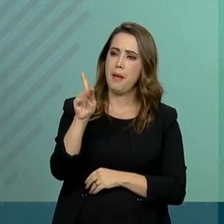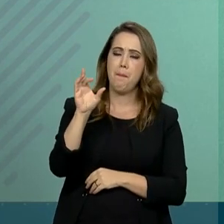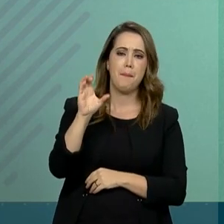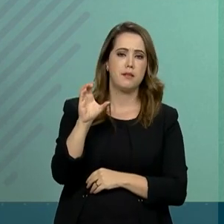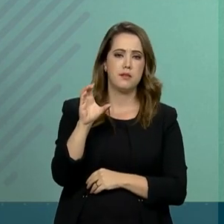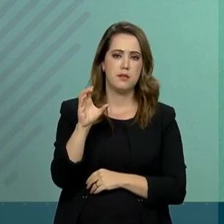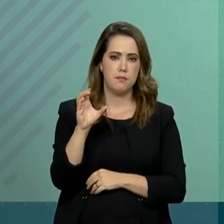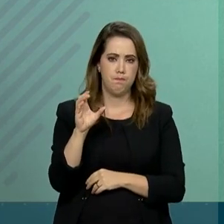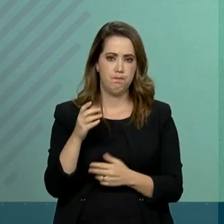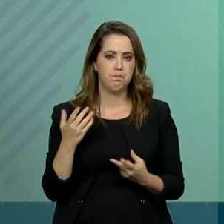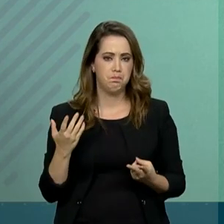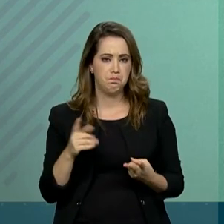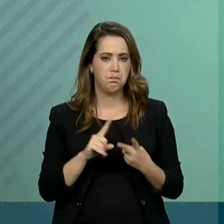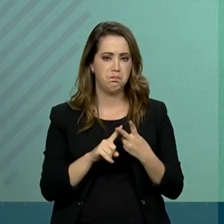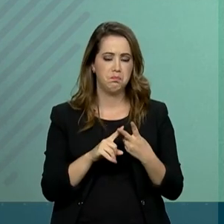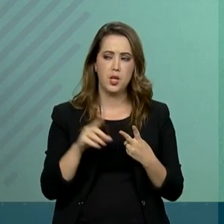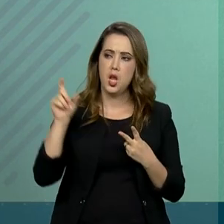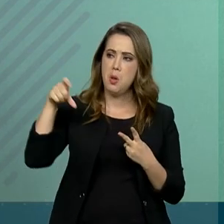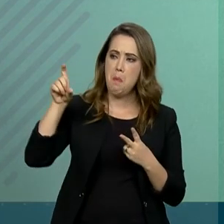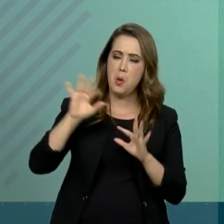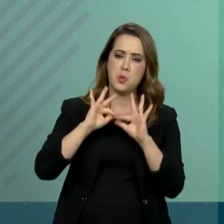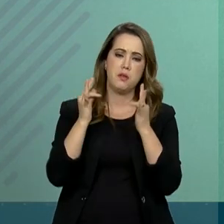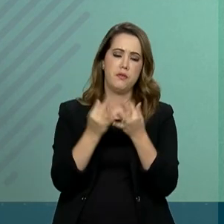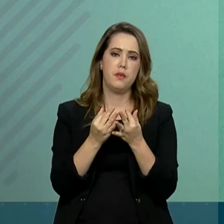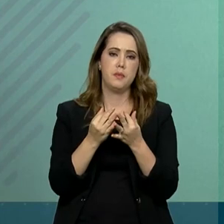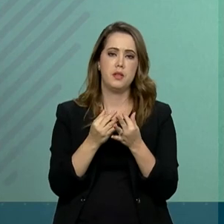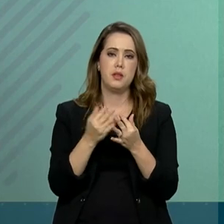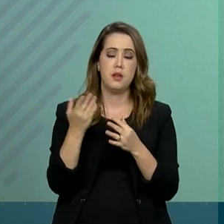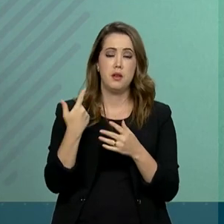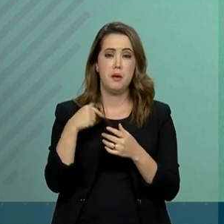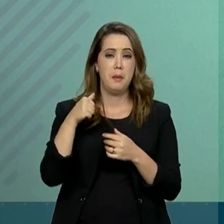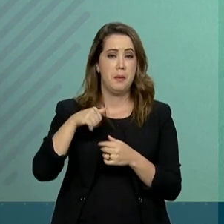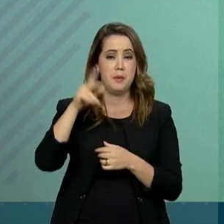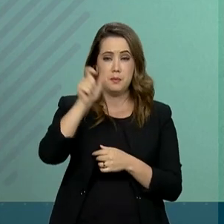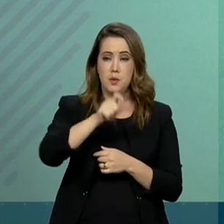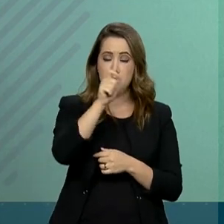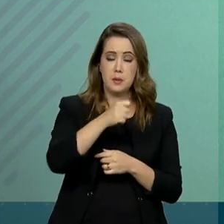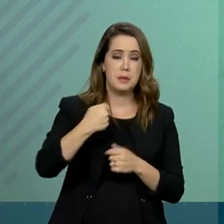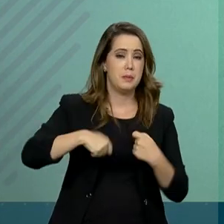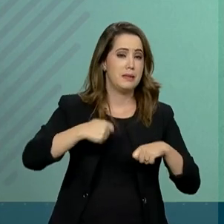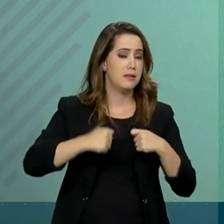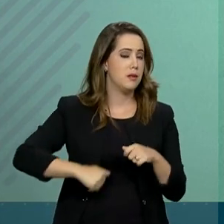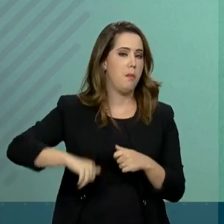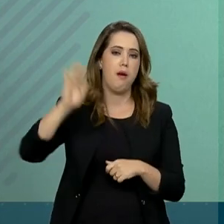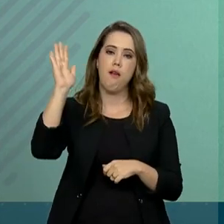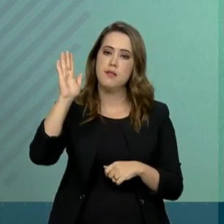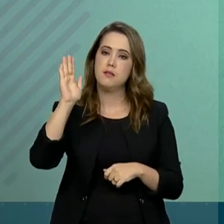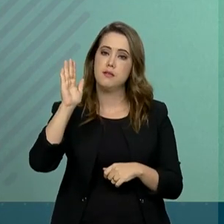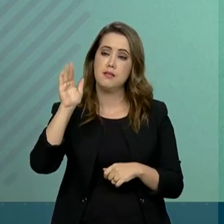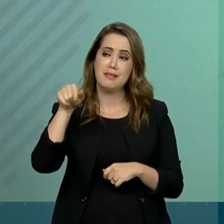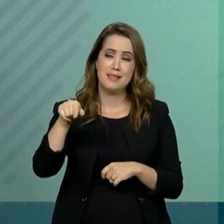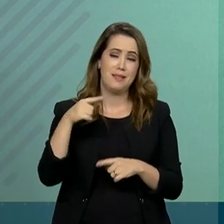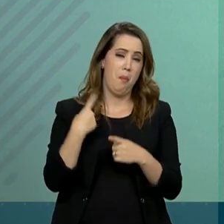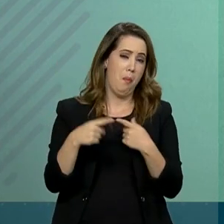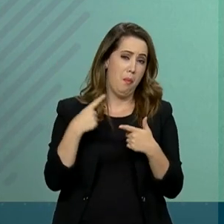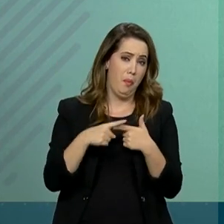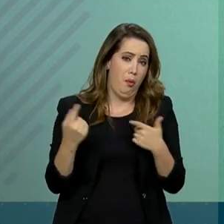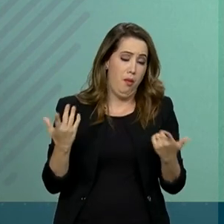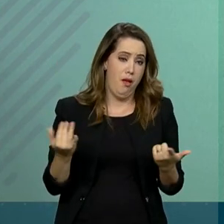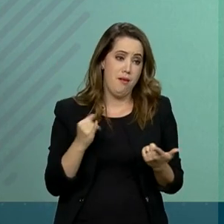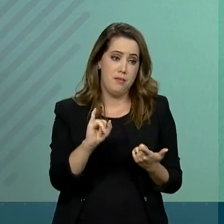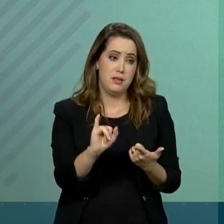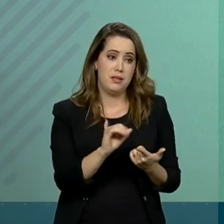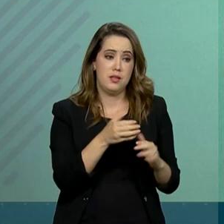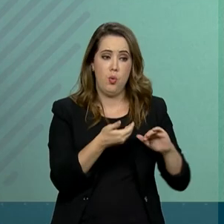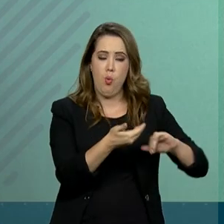bpc e bolsa família para a parcela mais humilde da população que serão afetados caso